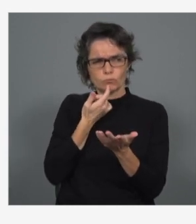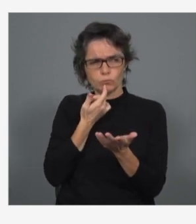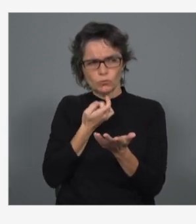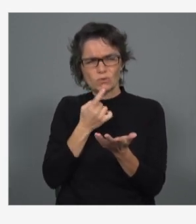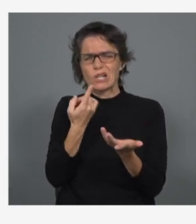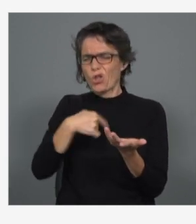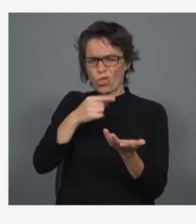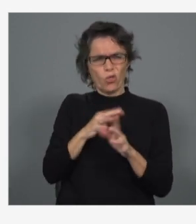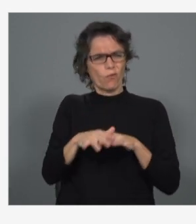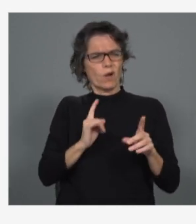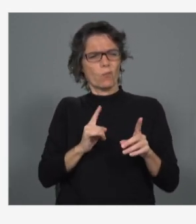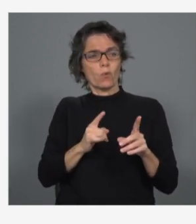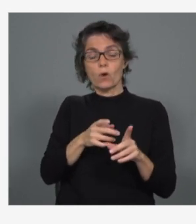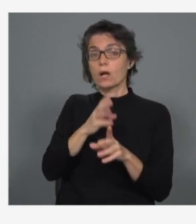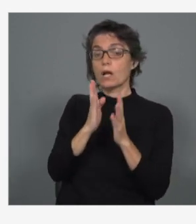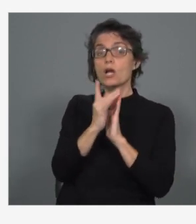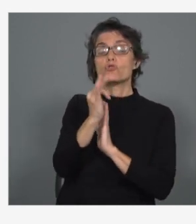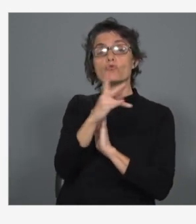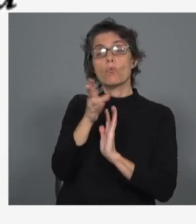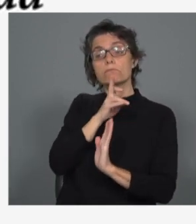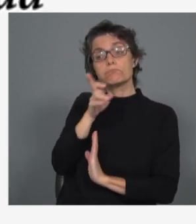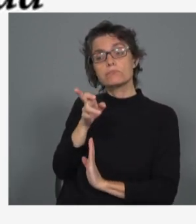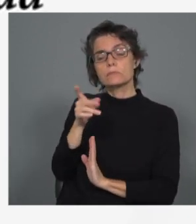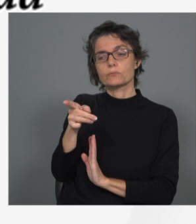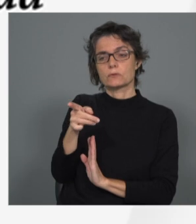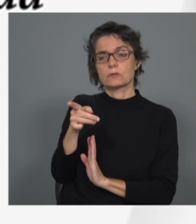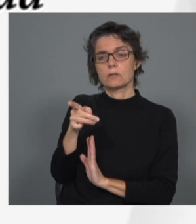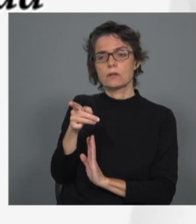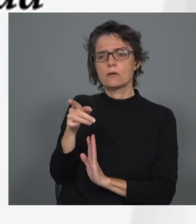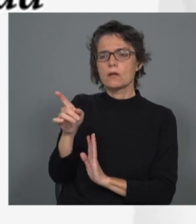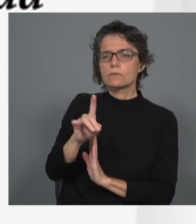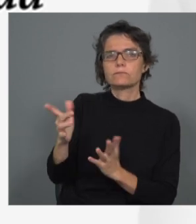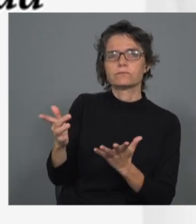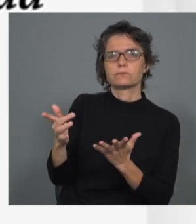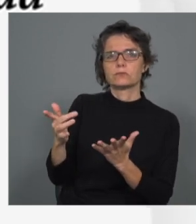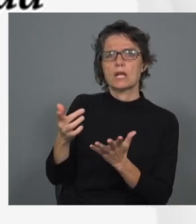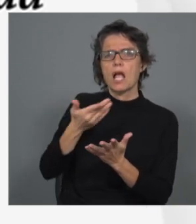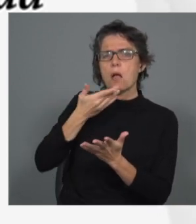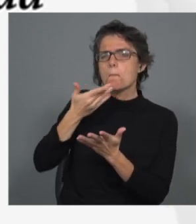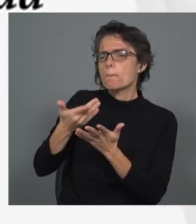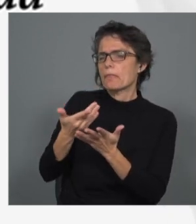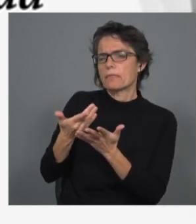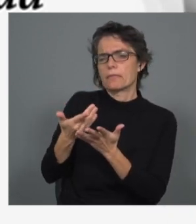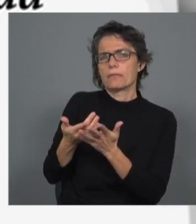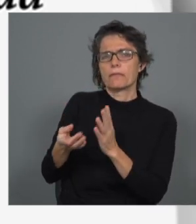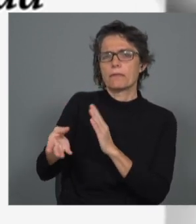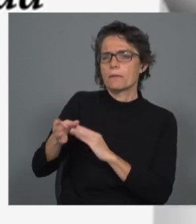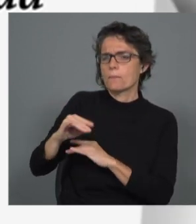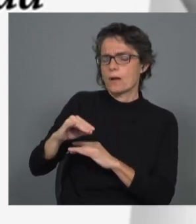fazer? João respondeu-lhes: não exijais nada além do que vos foi